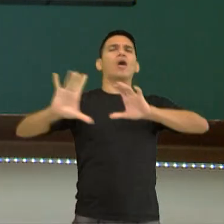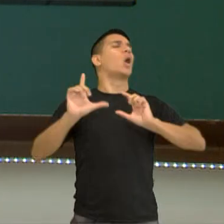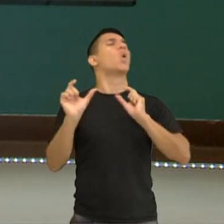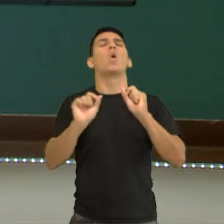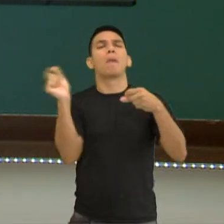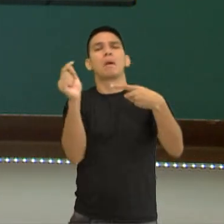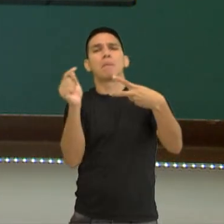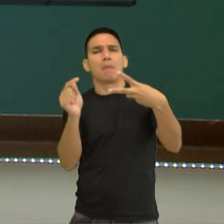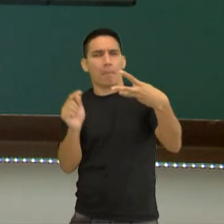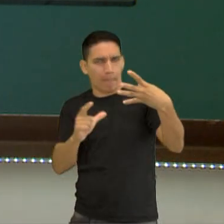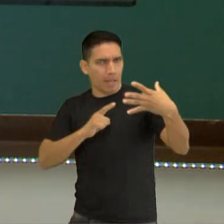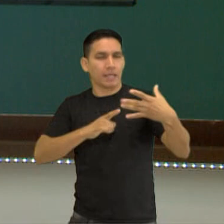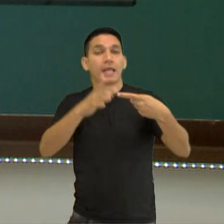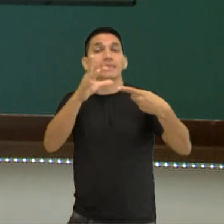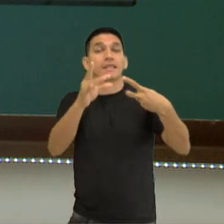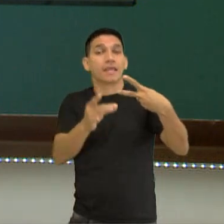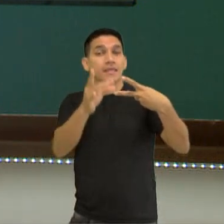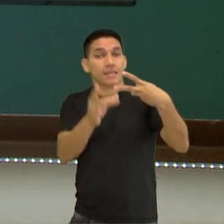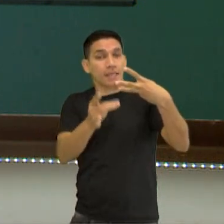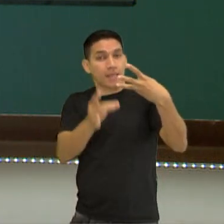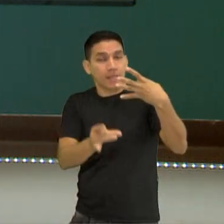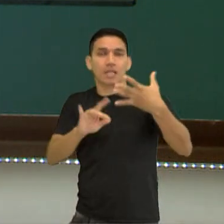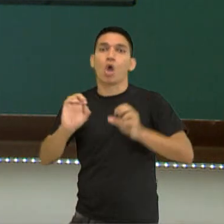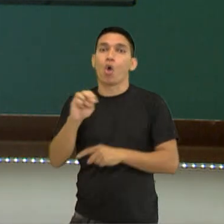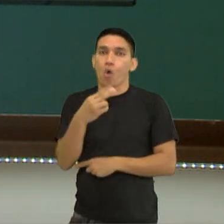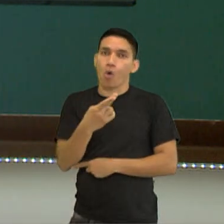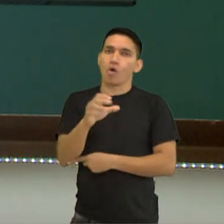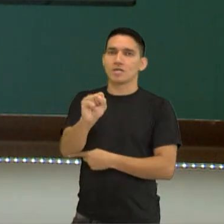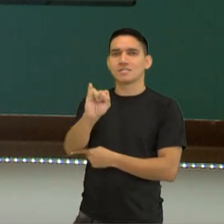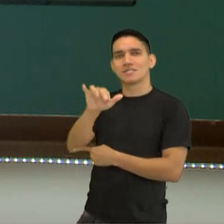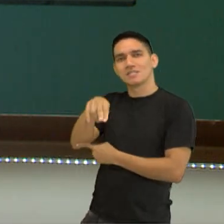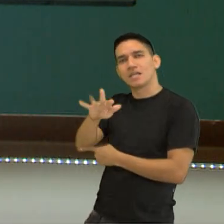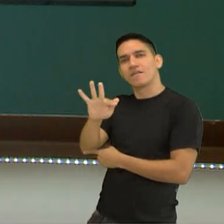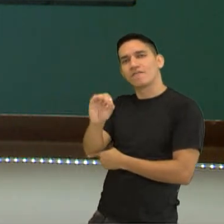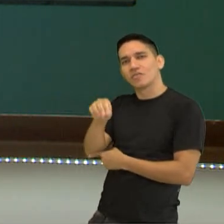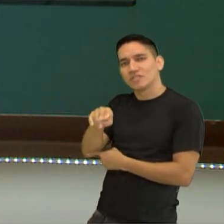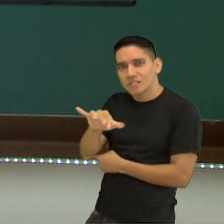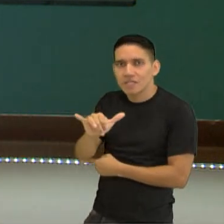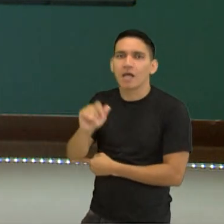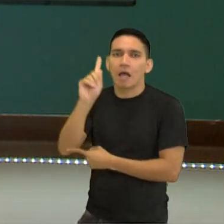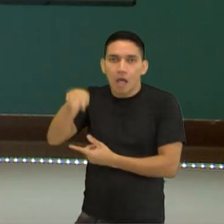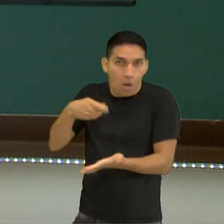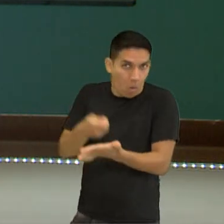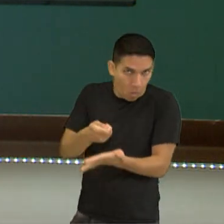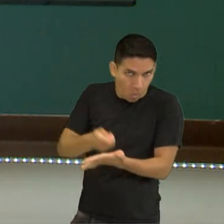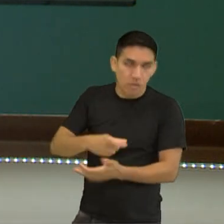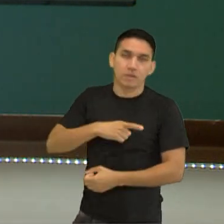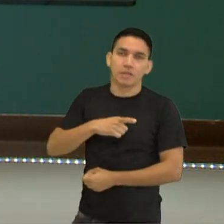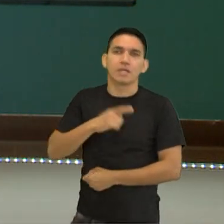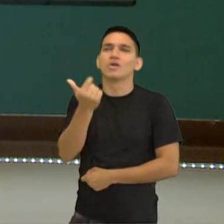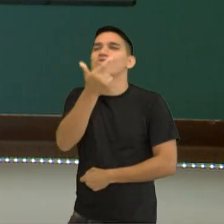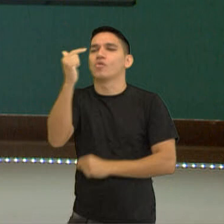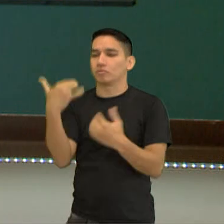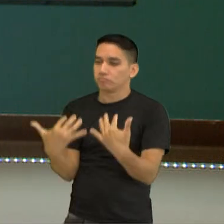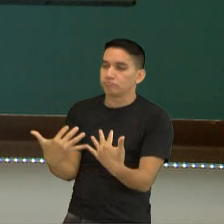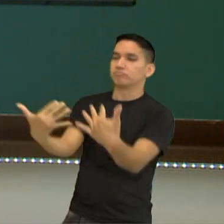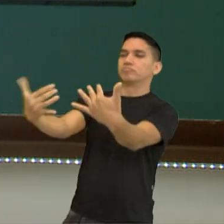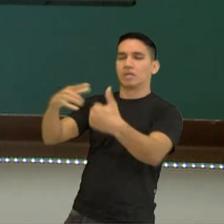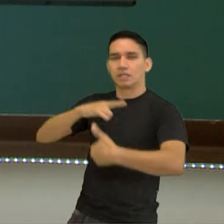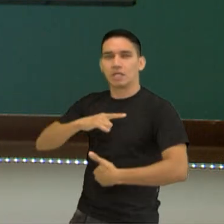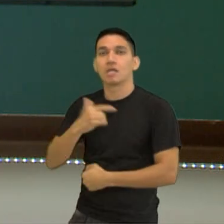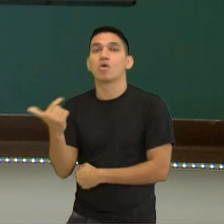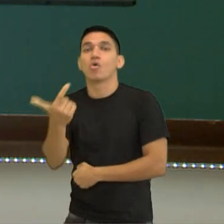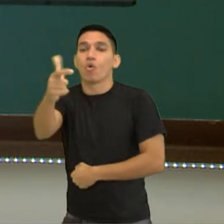Os instrumentos ou a sinfonia que é obrigado a ter, então ele não fica, ele fica num outro palco, num outro